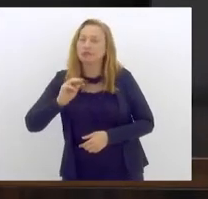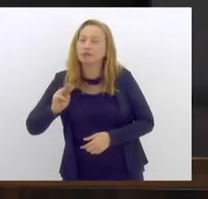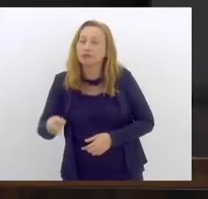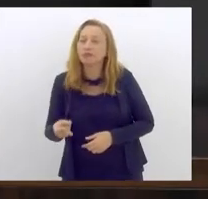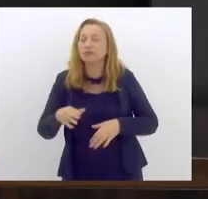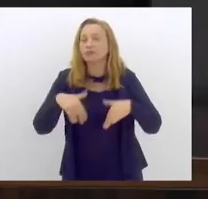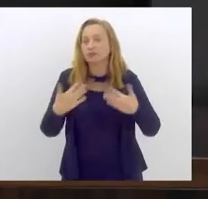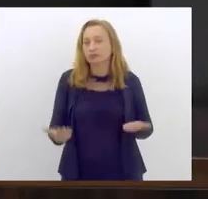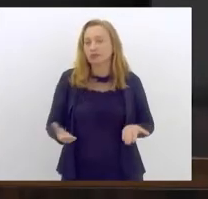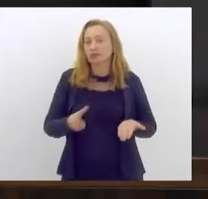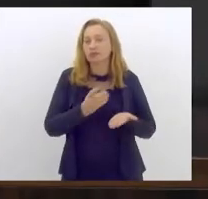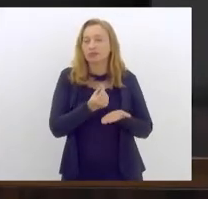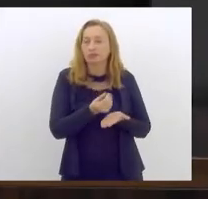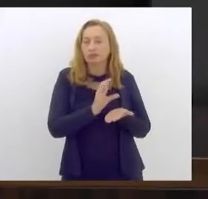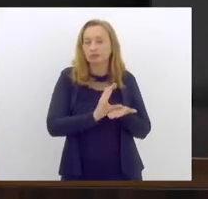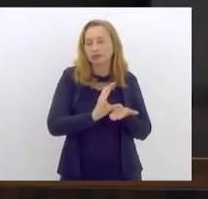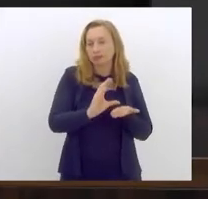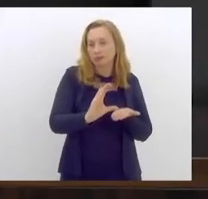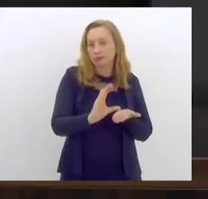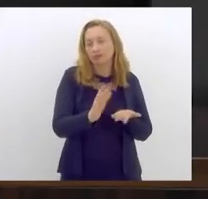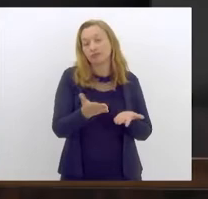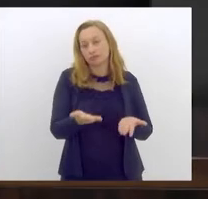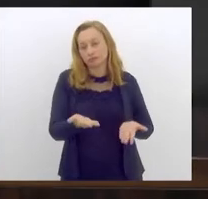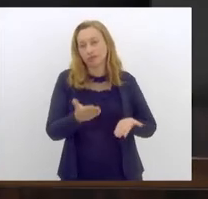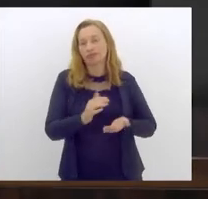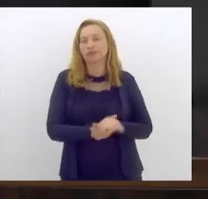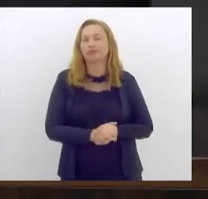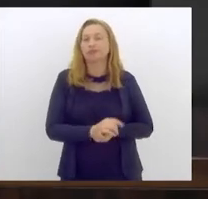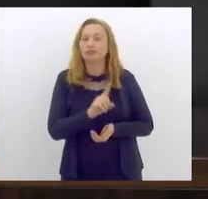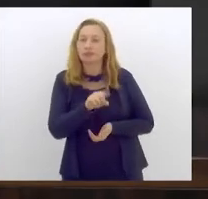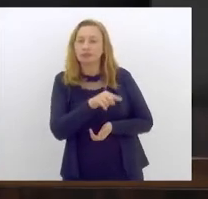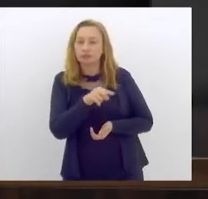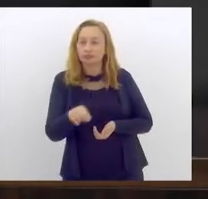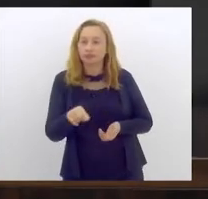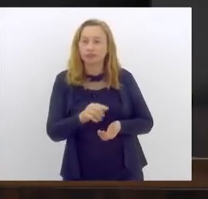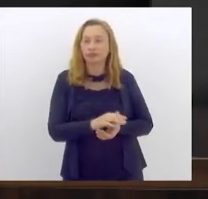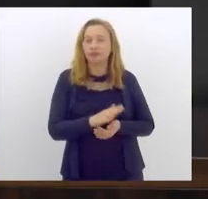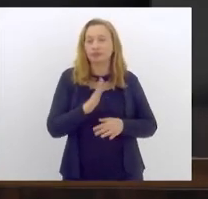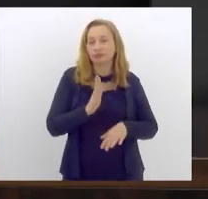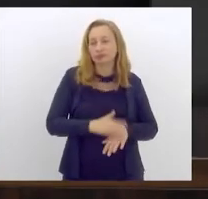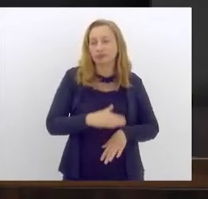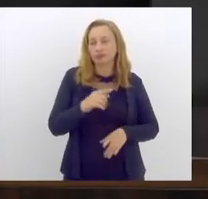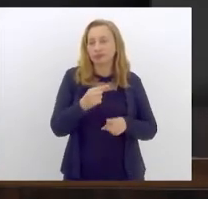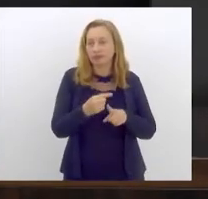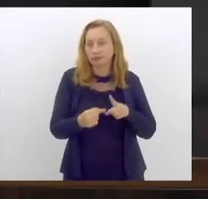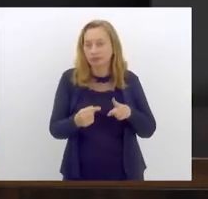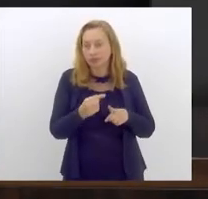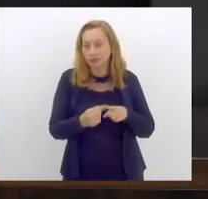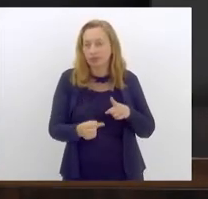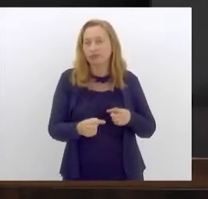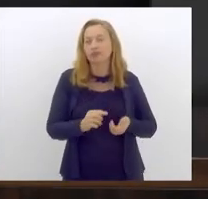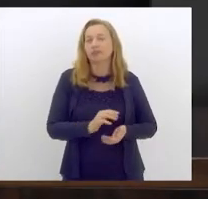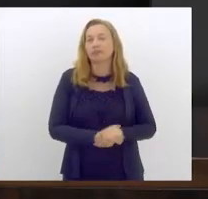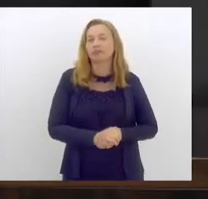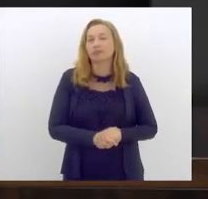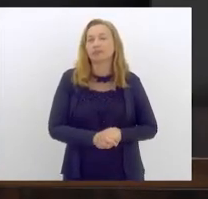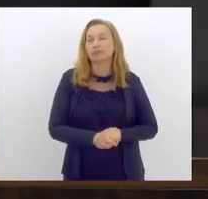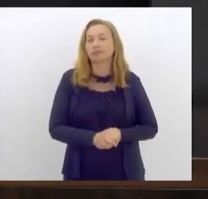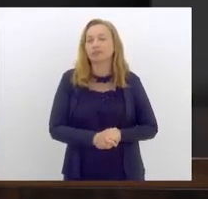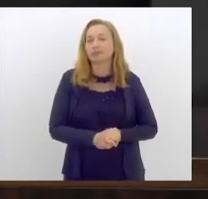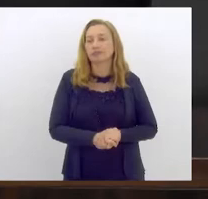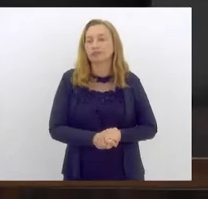o orçamento tá em 202 milhões e foi cortado mais da metade desse orçamento